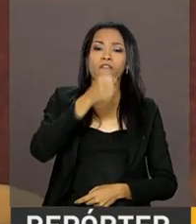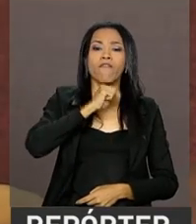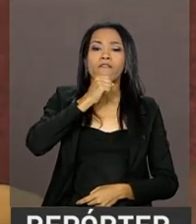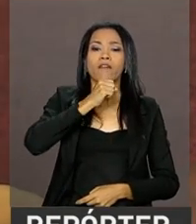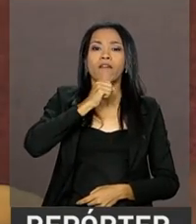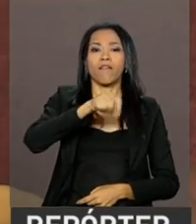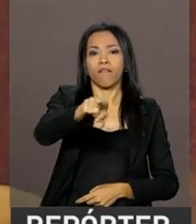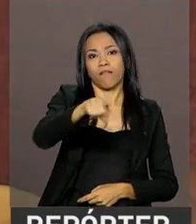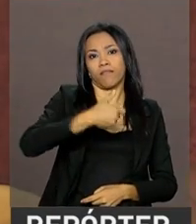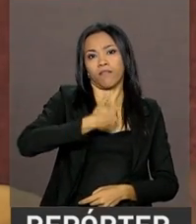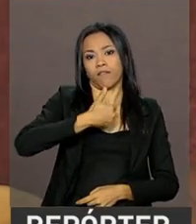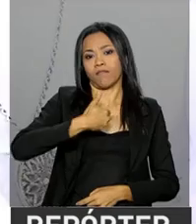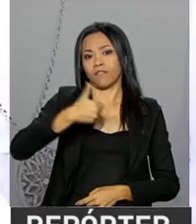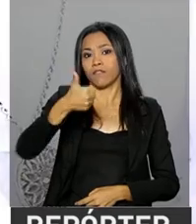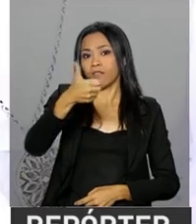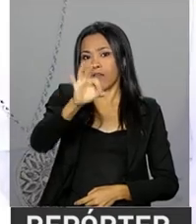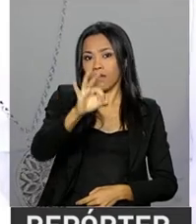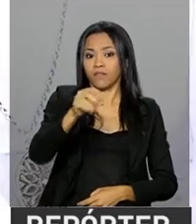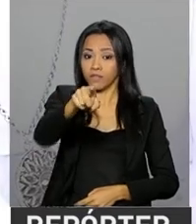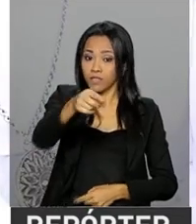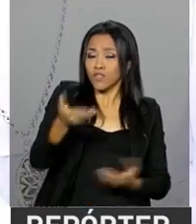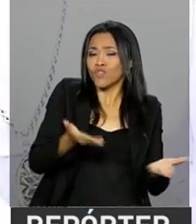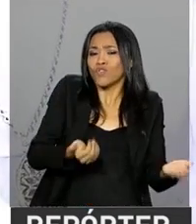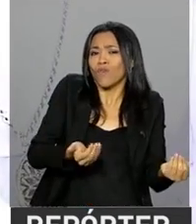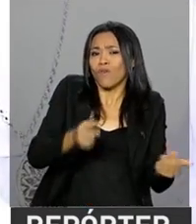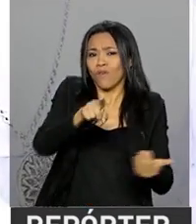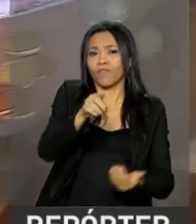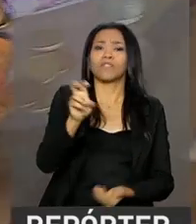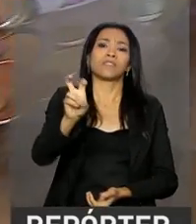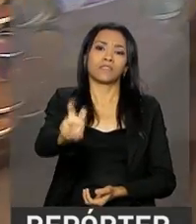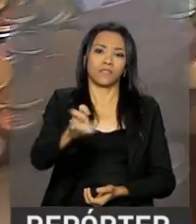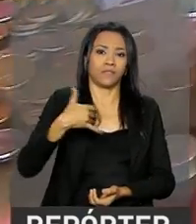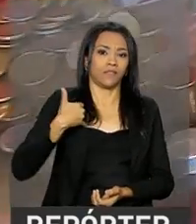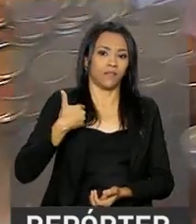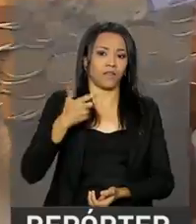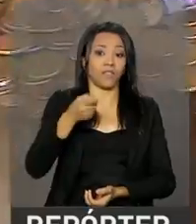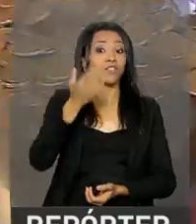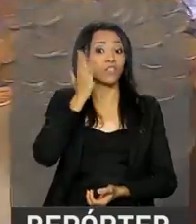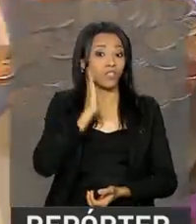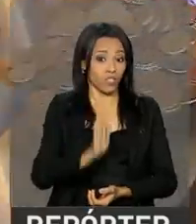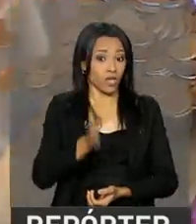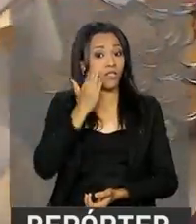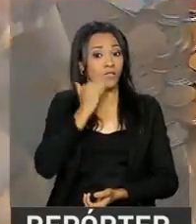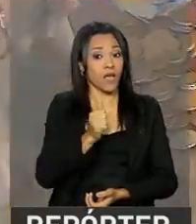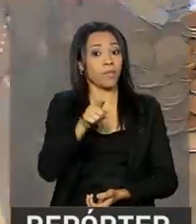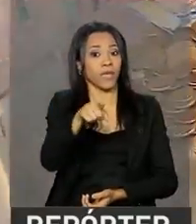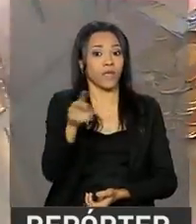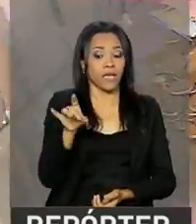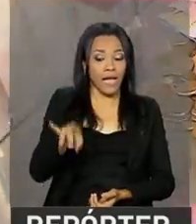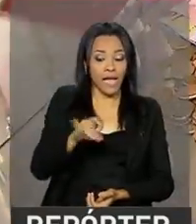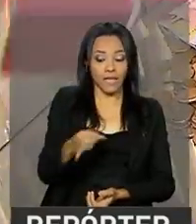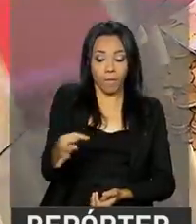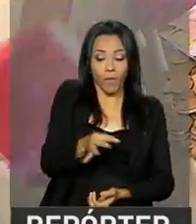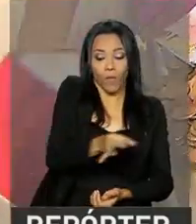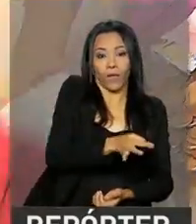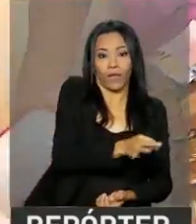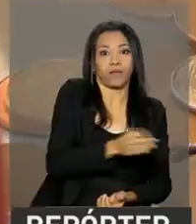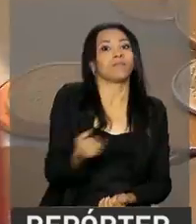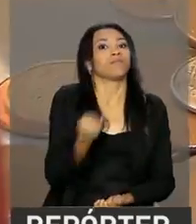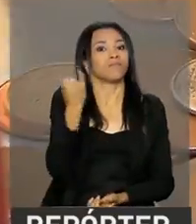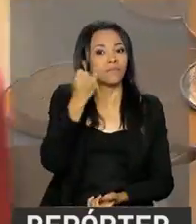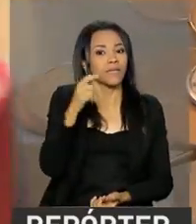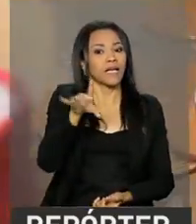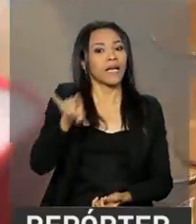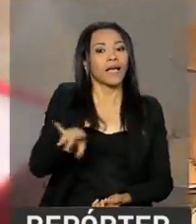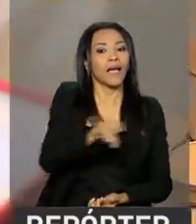ítalo tem só dez anos ea mais nova luiza 5 mas eles já sabe o valor que tem cada moedinha cada um deles